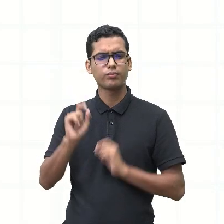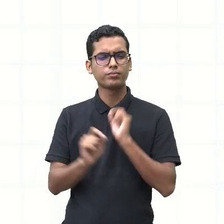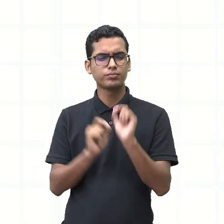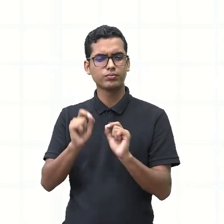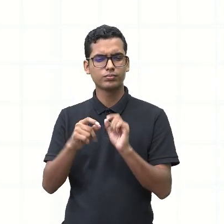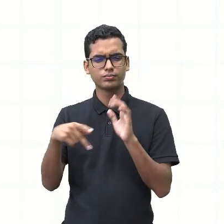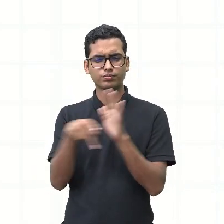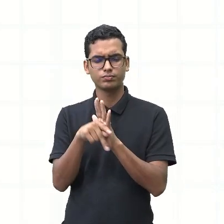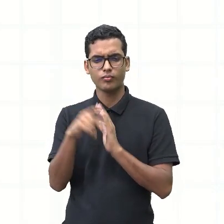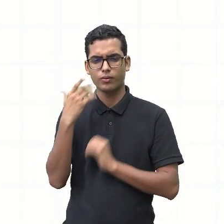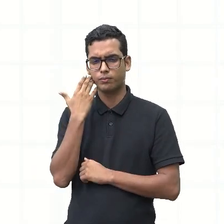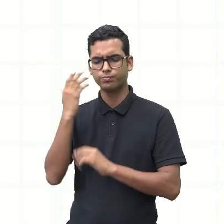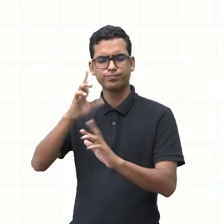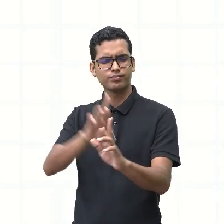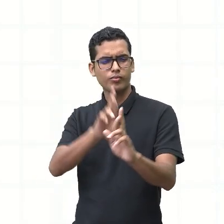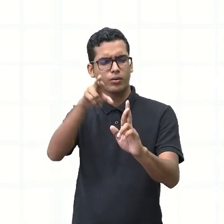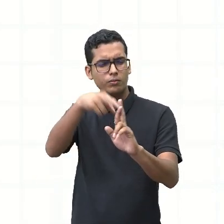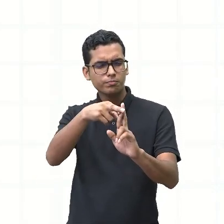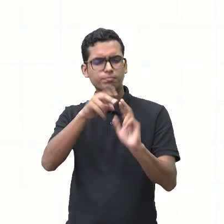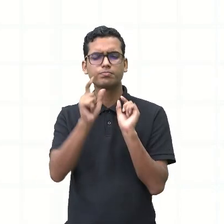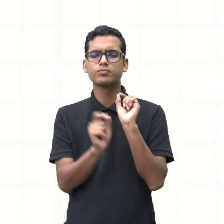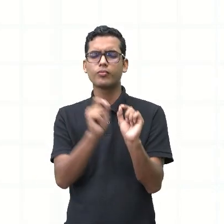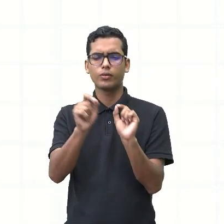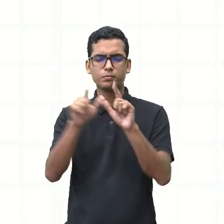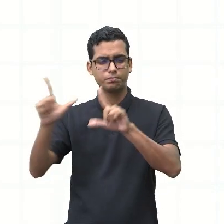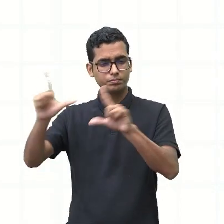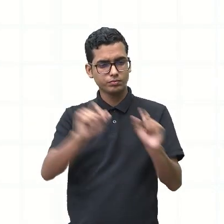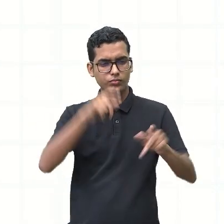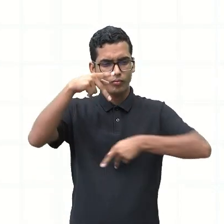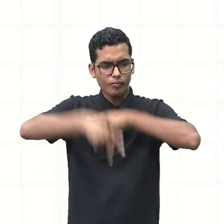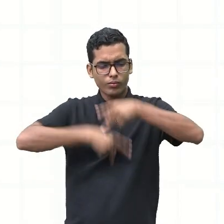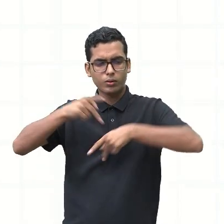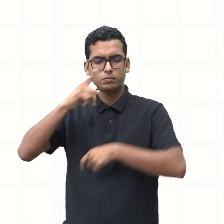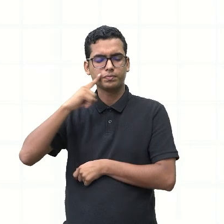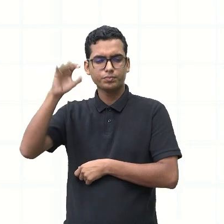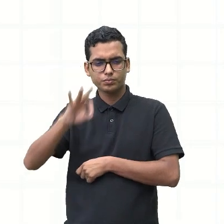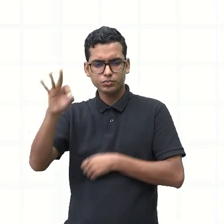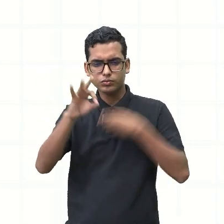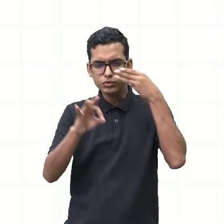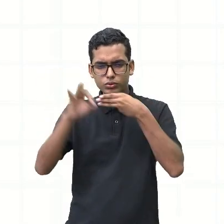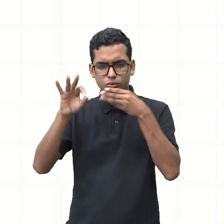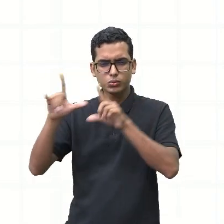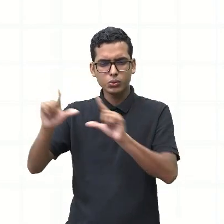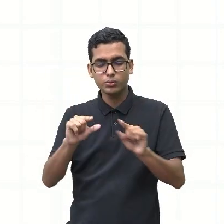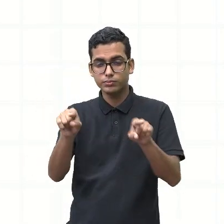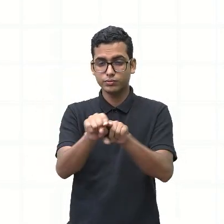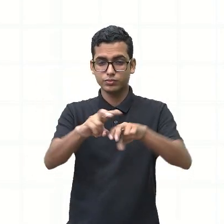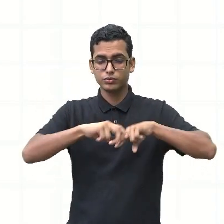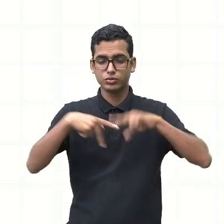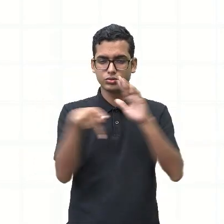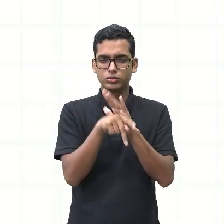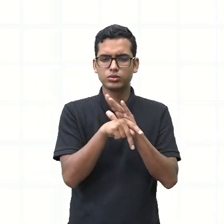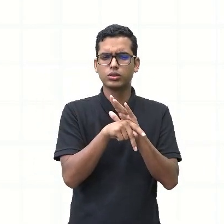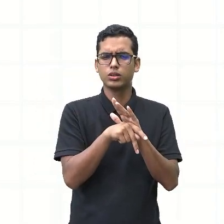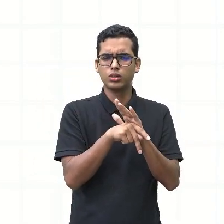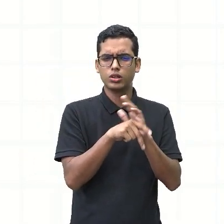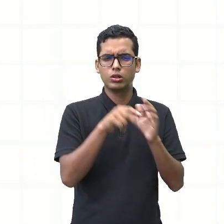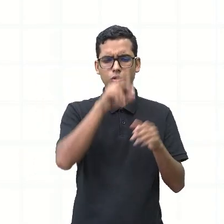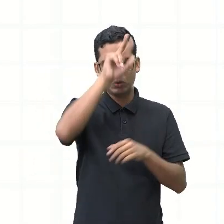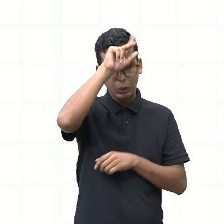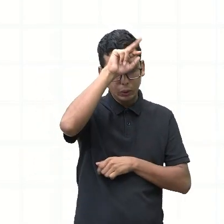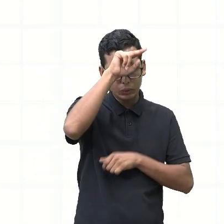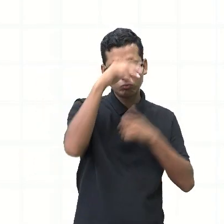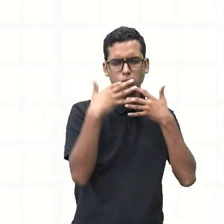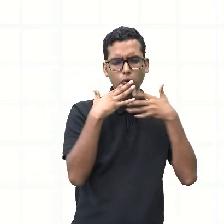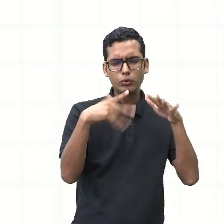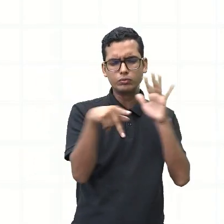é assim, então refere-se à redução das populações de abelhas devido a predadores naturais, causando